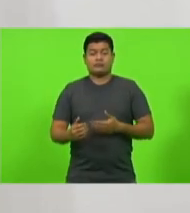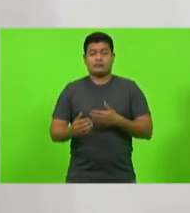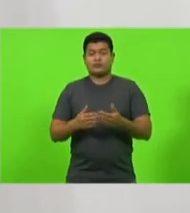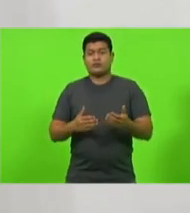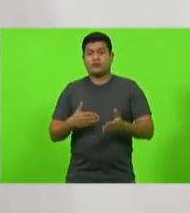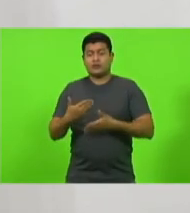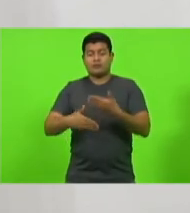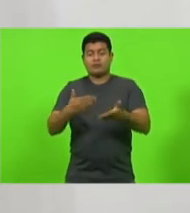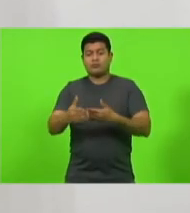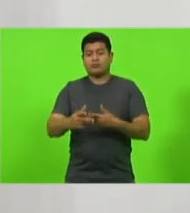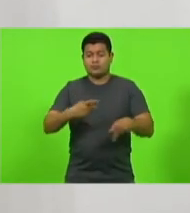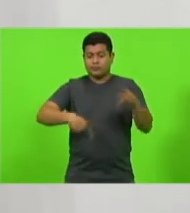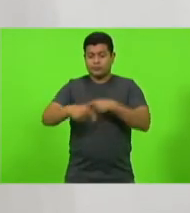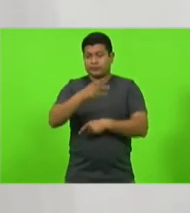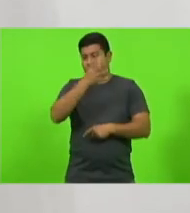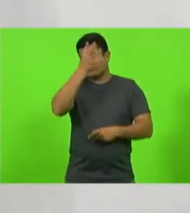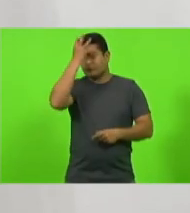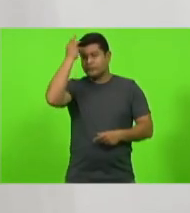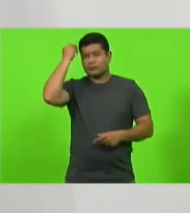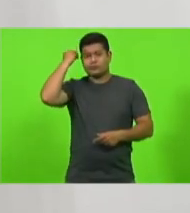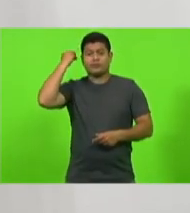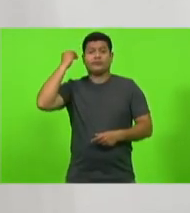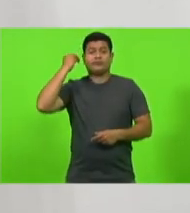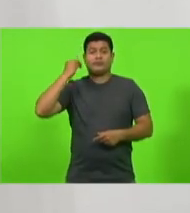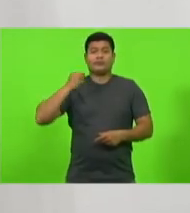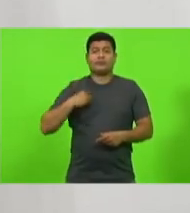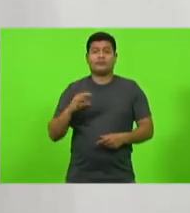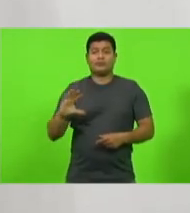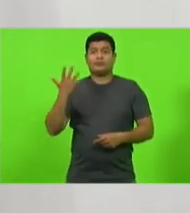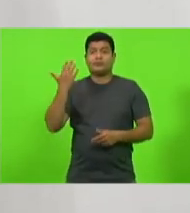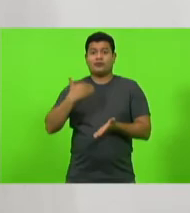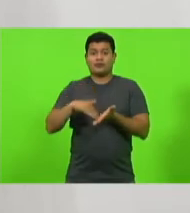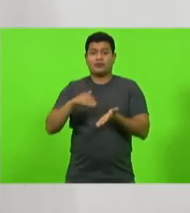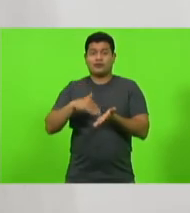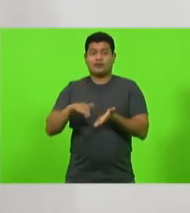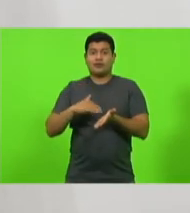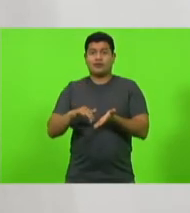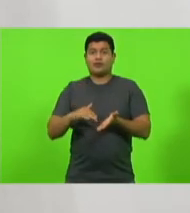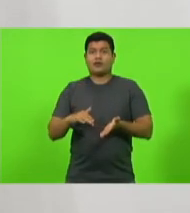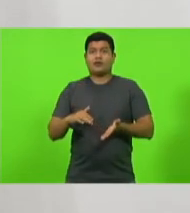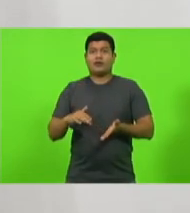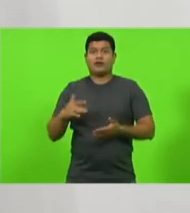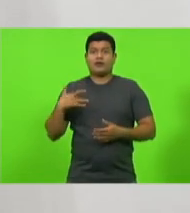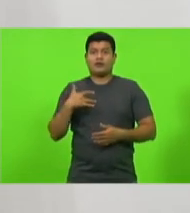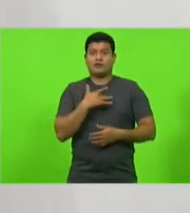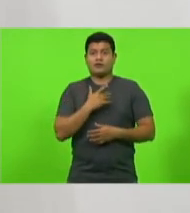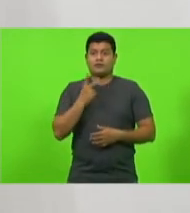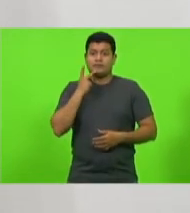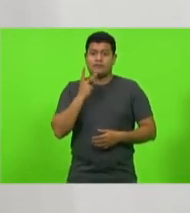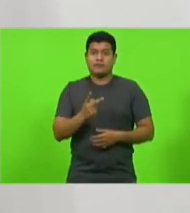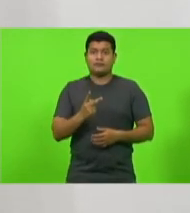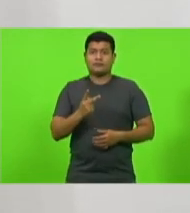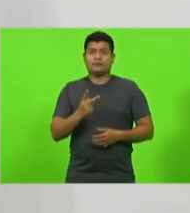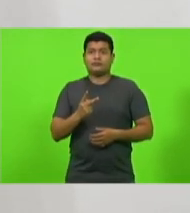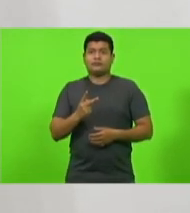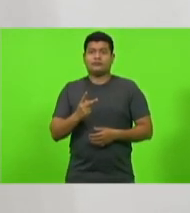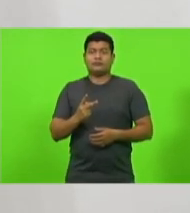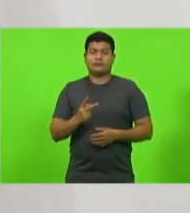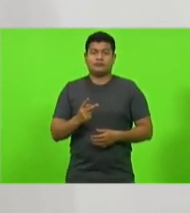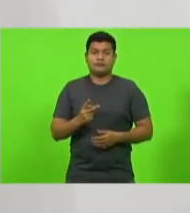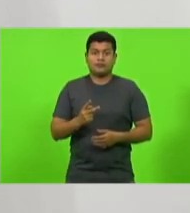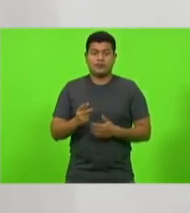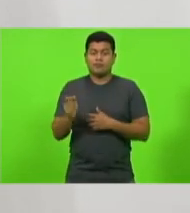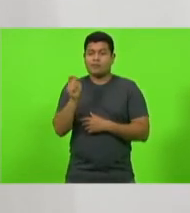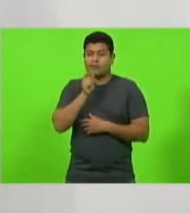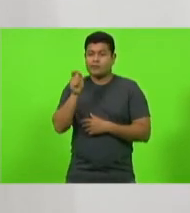falando sobre isso e aconteça o que o secretário da Saúde falou em uma infame entrevista